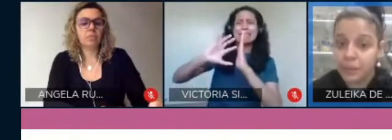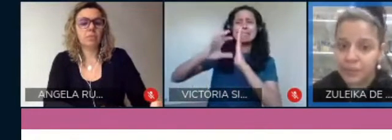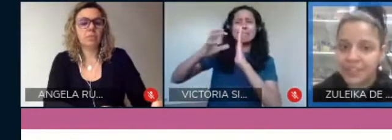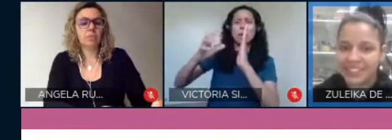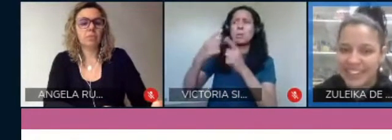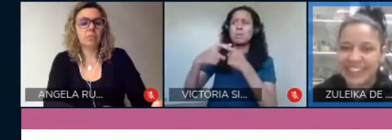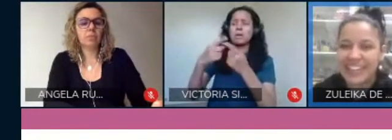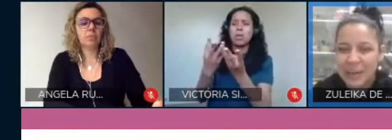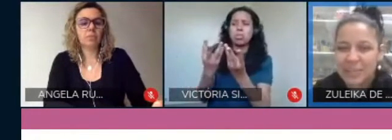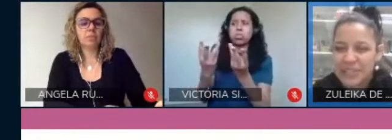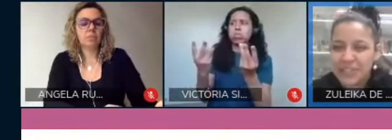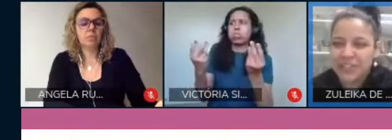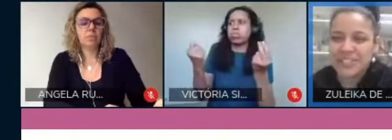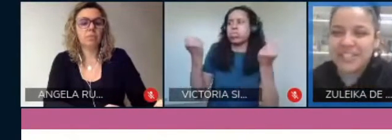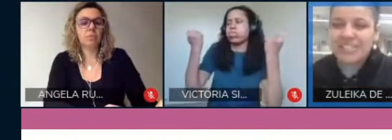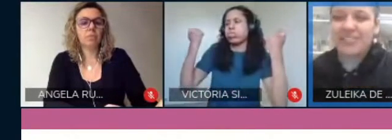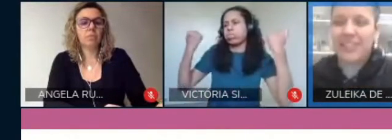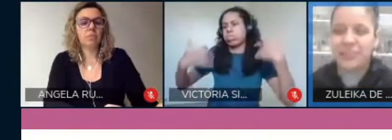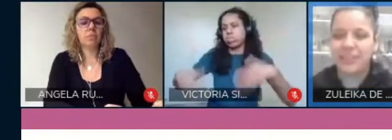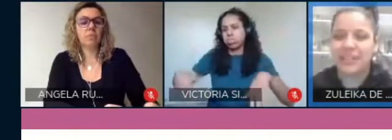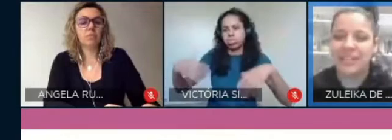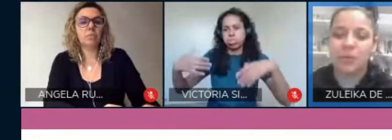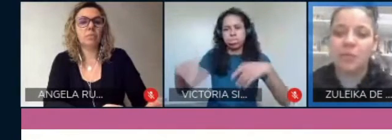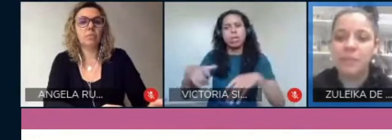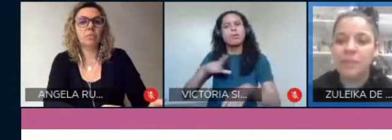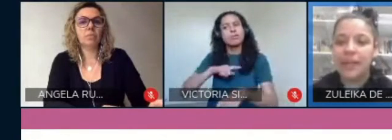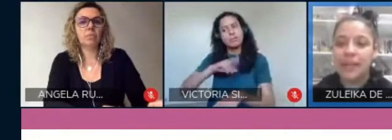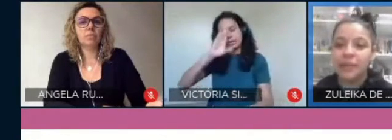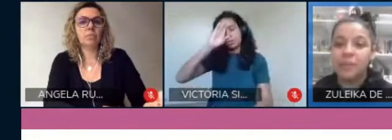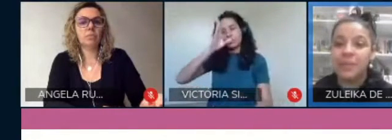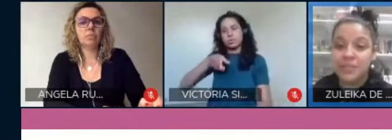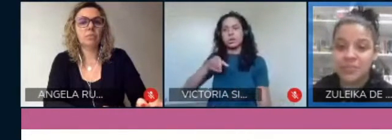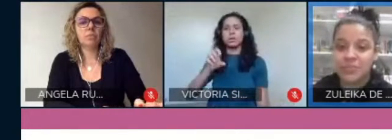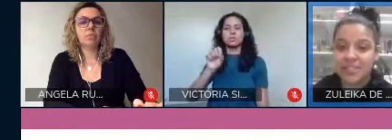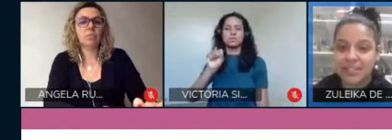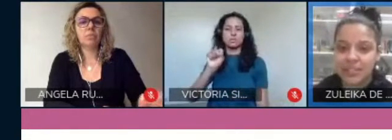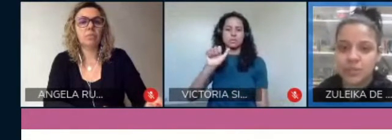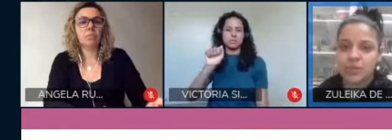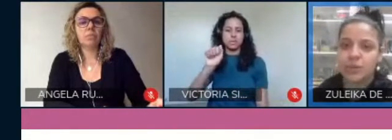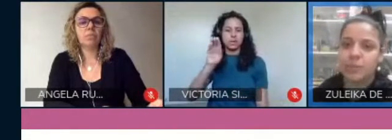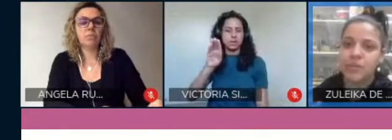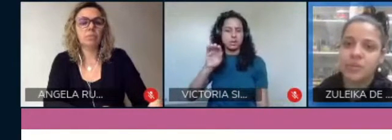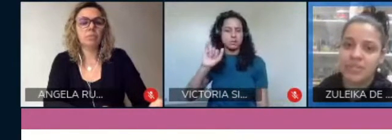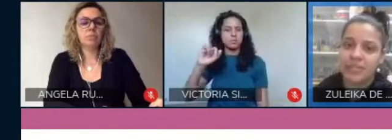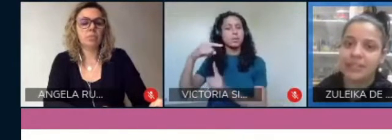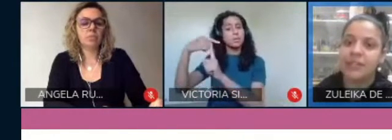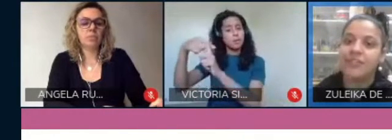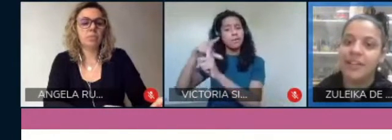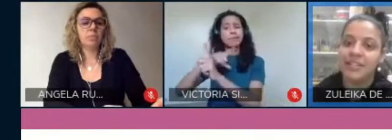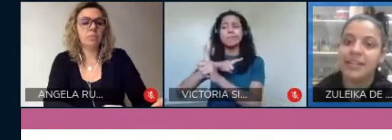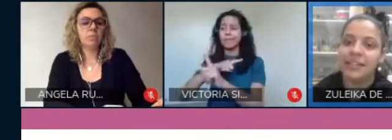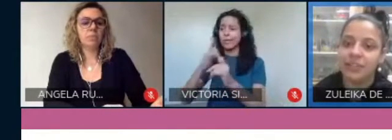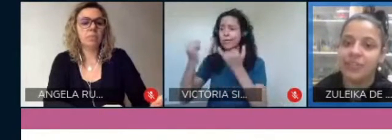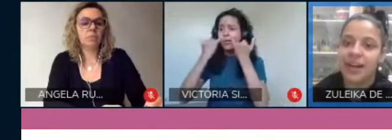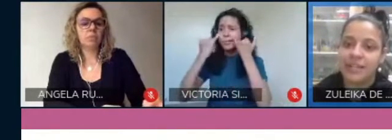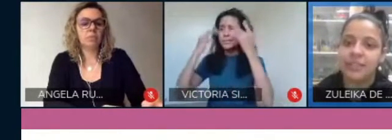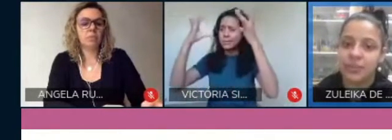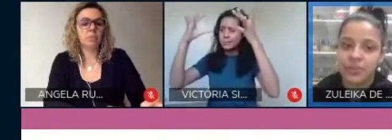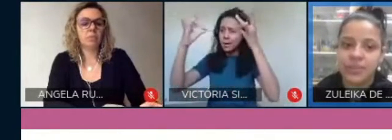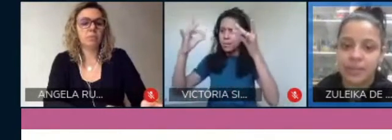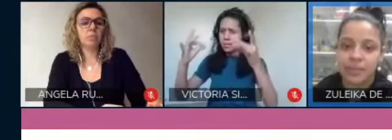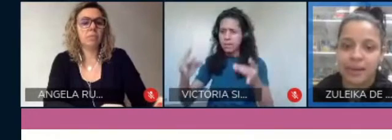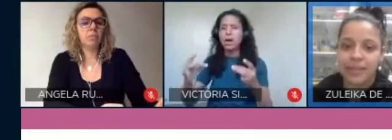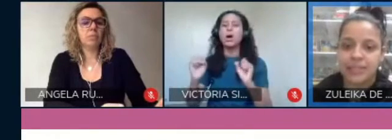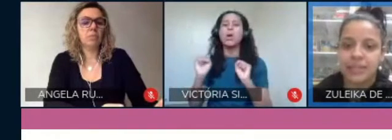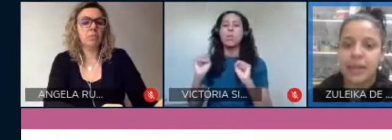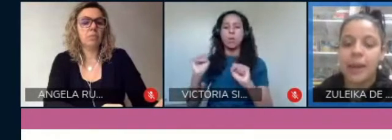um trabalhão que dá para a gente fazer essa varredura em cada uma. Eu não preciso fazer isso, eu posso fazer através da